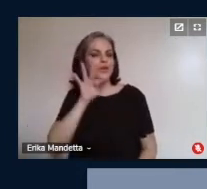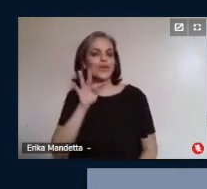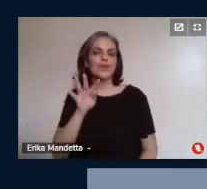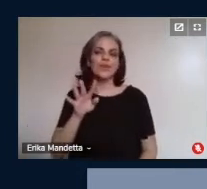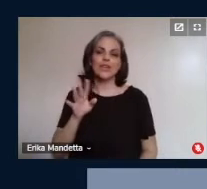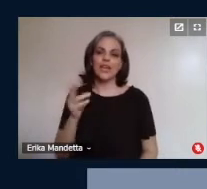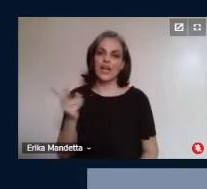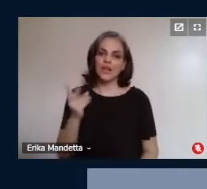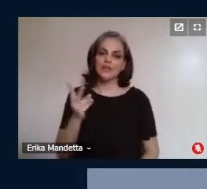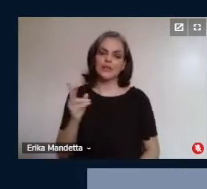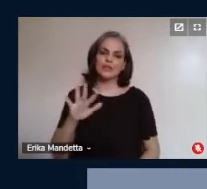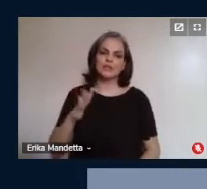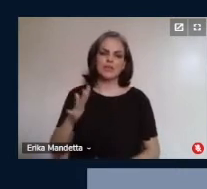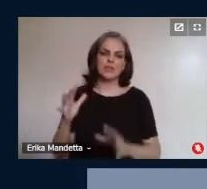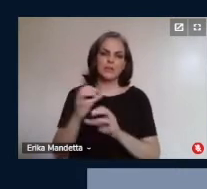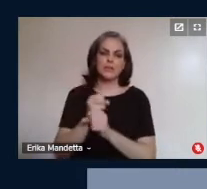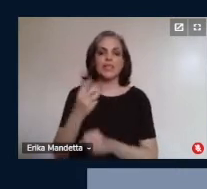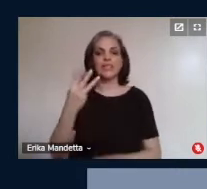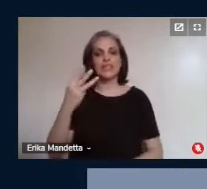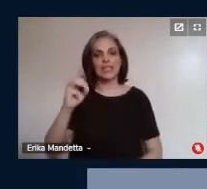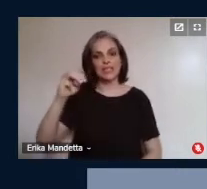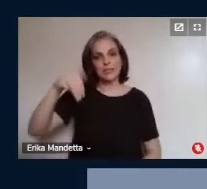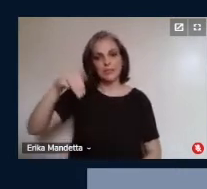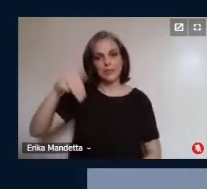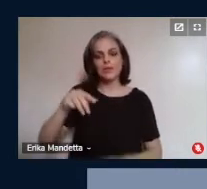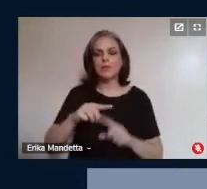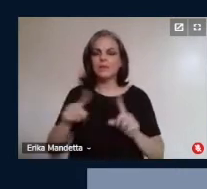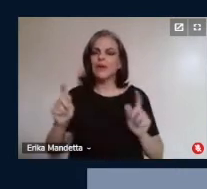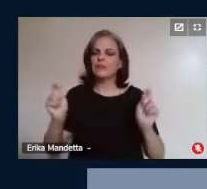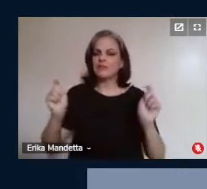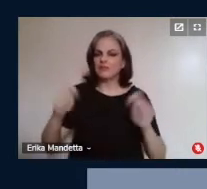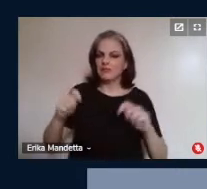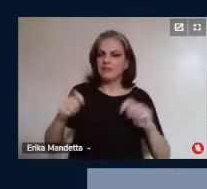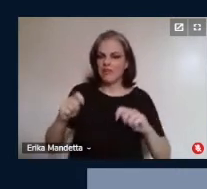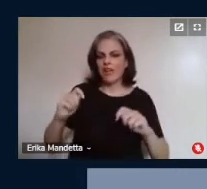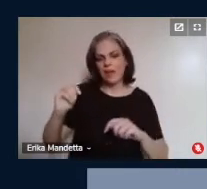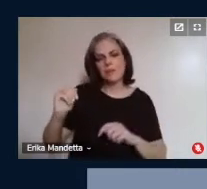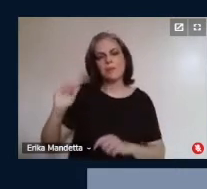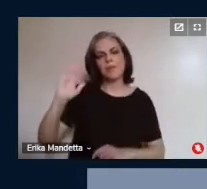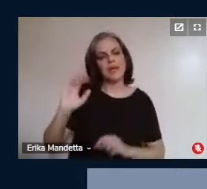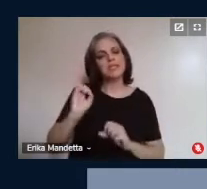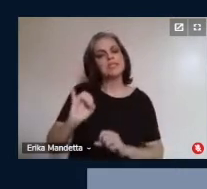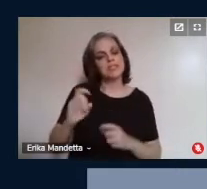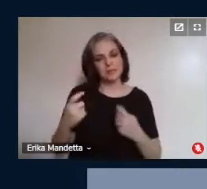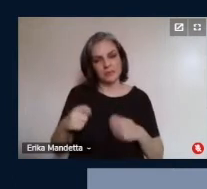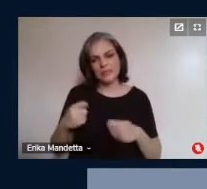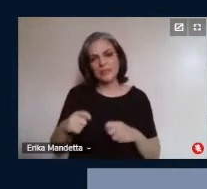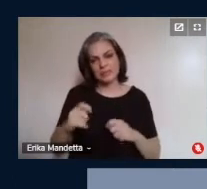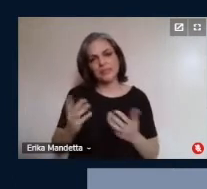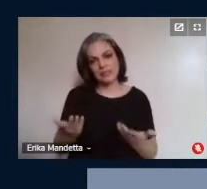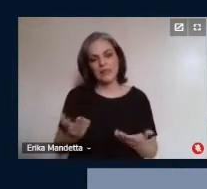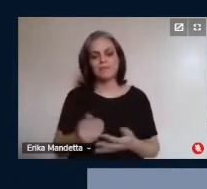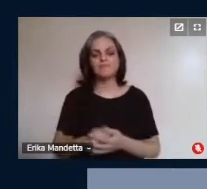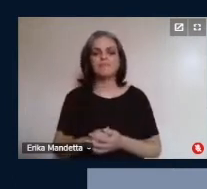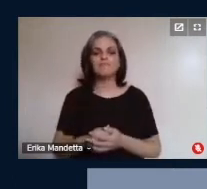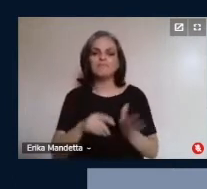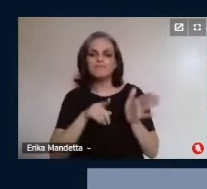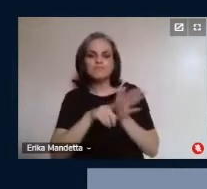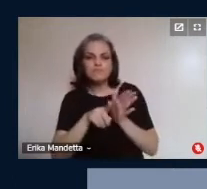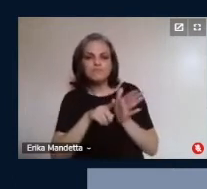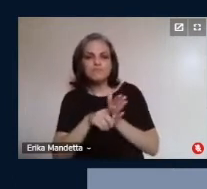minutos, mas fiquem à vontade para ultrapassar esse tempo, se for necessário. No final das arguições,